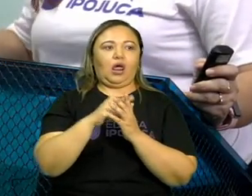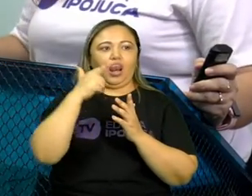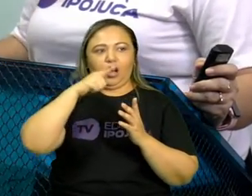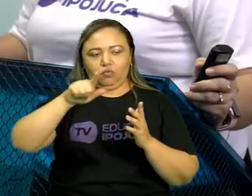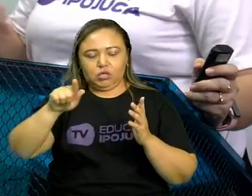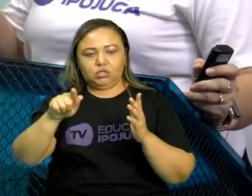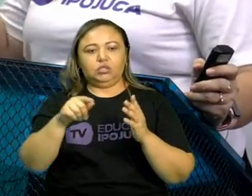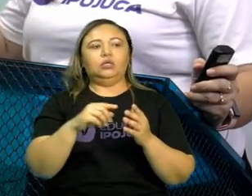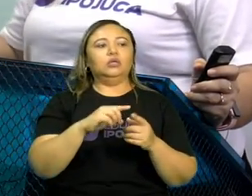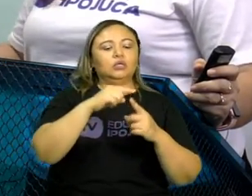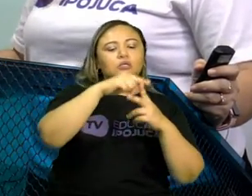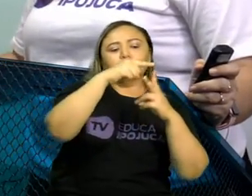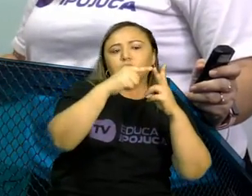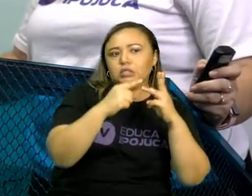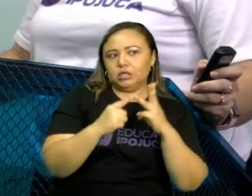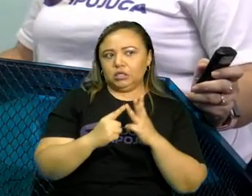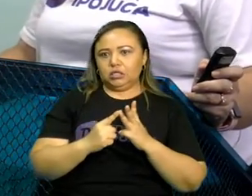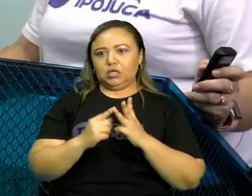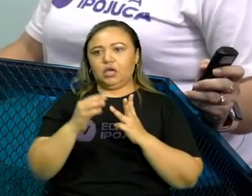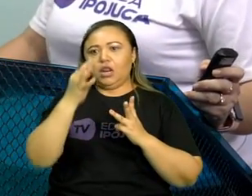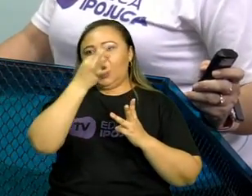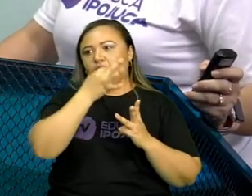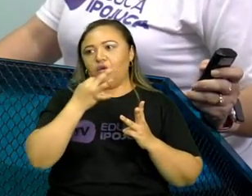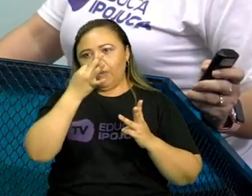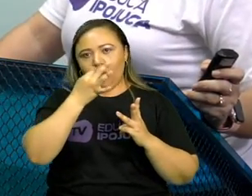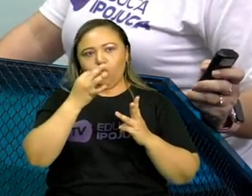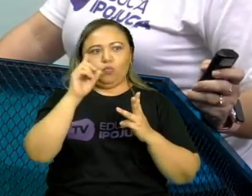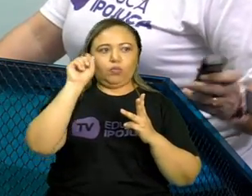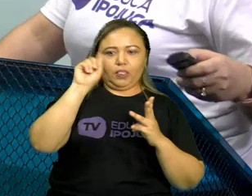Coloque as características, as definições, tá bom?